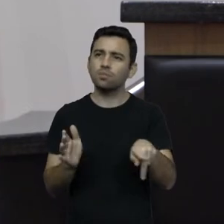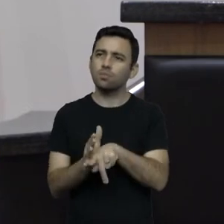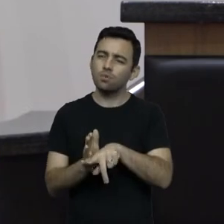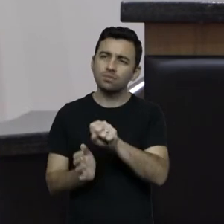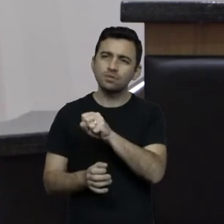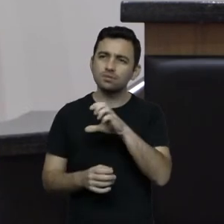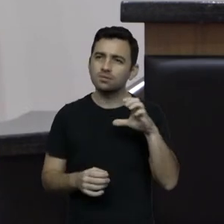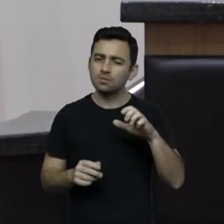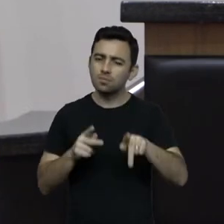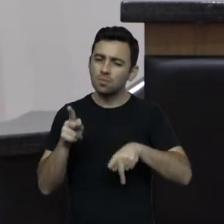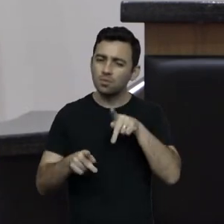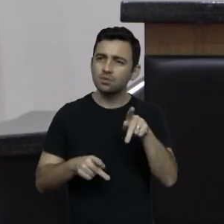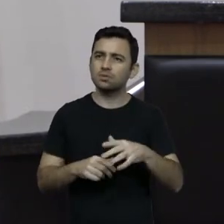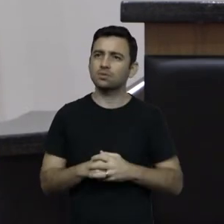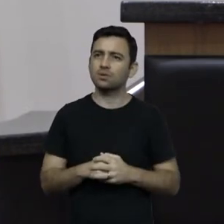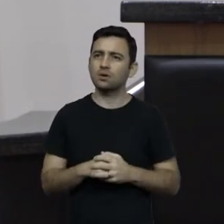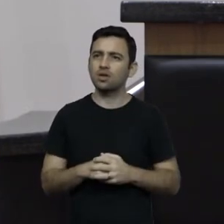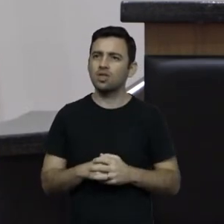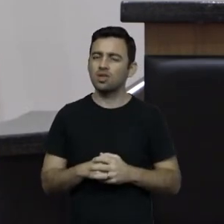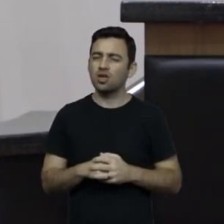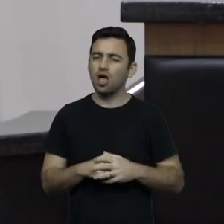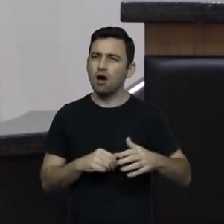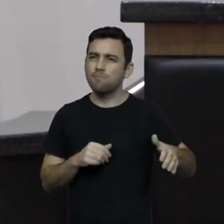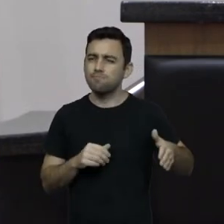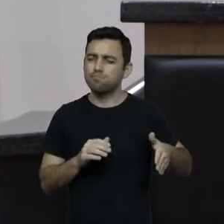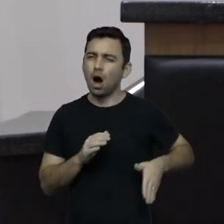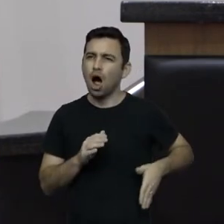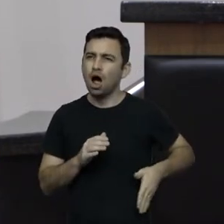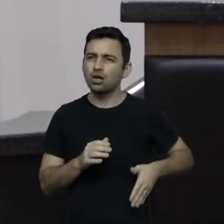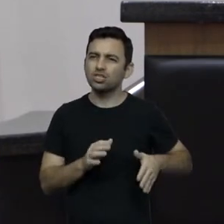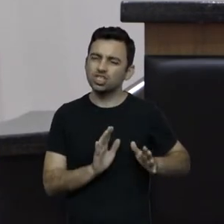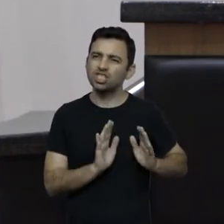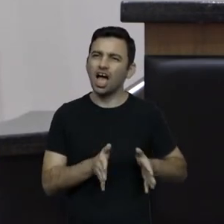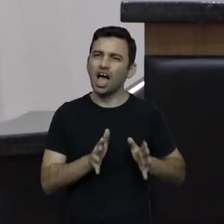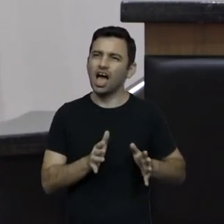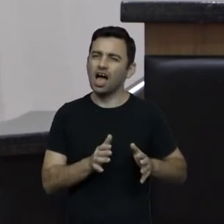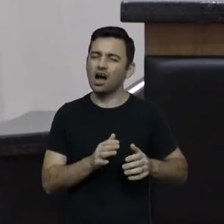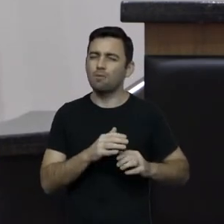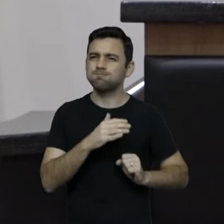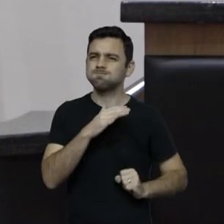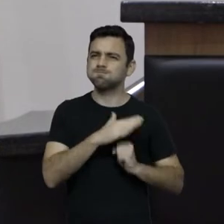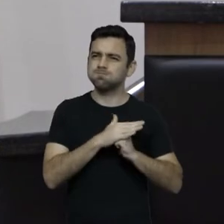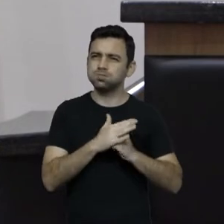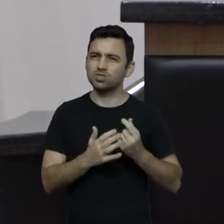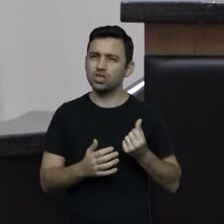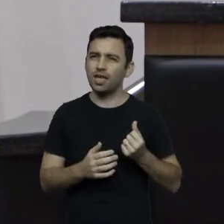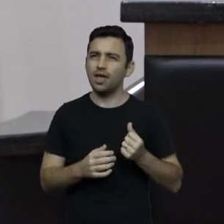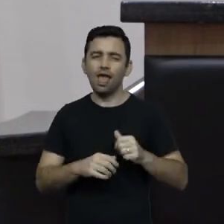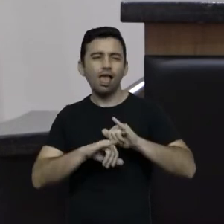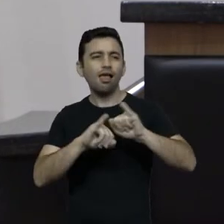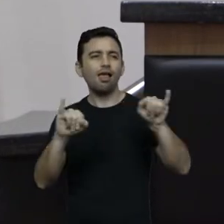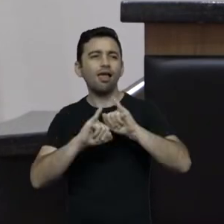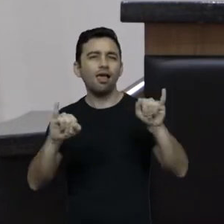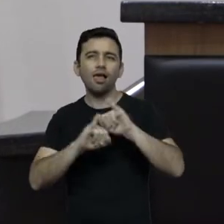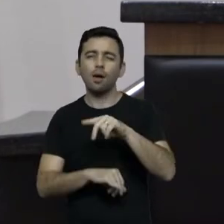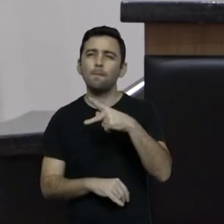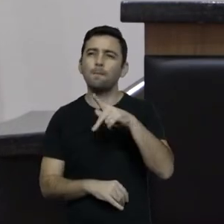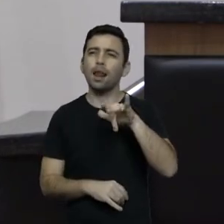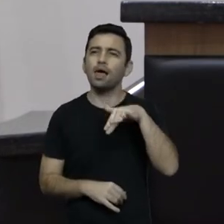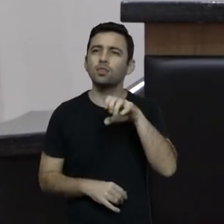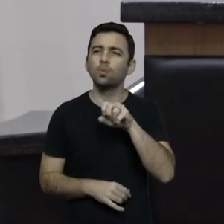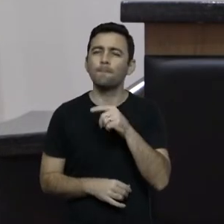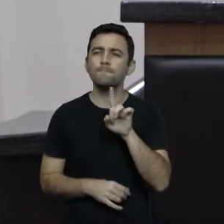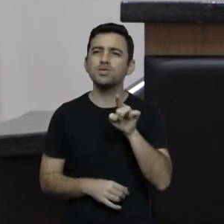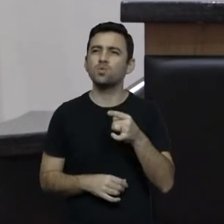isso O Google foi cheio sai por aí fazer potinho no plano mil entregar o dinheiro do